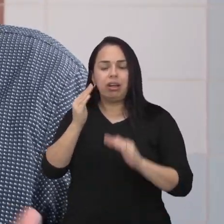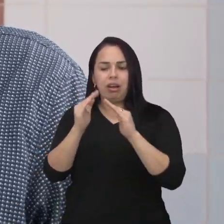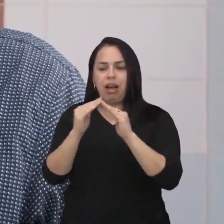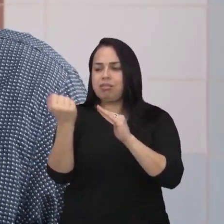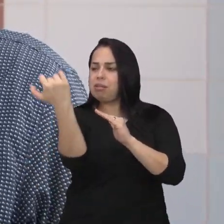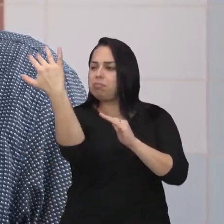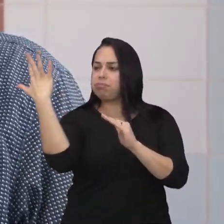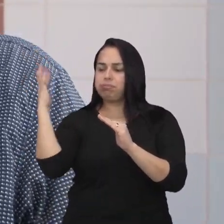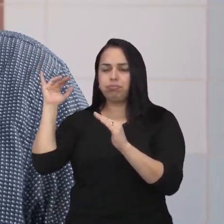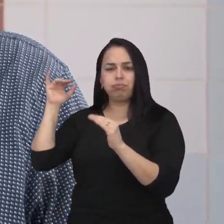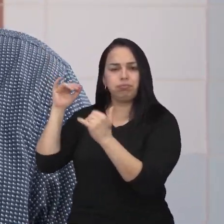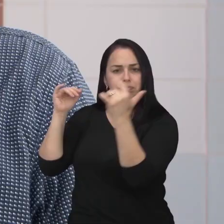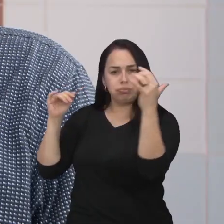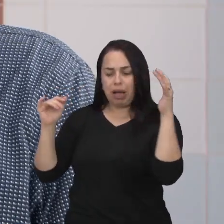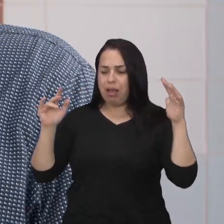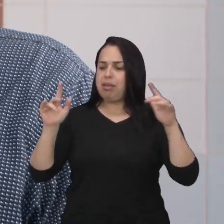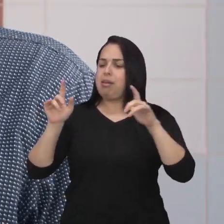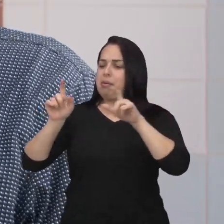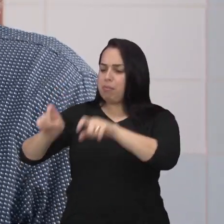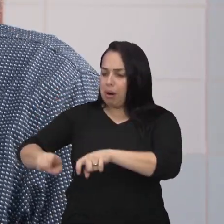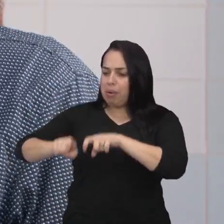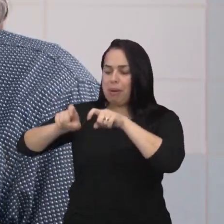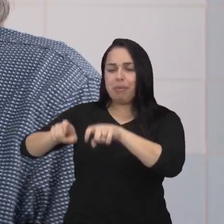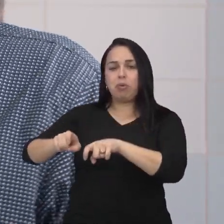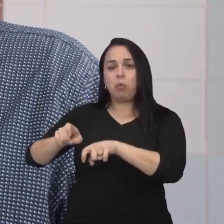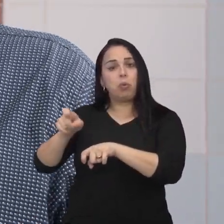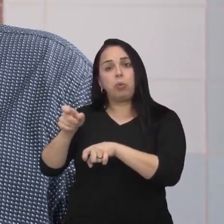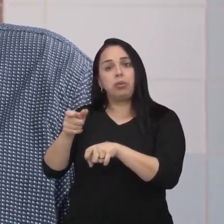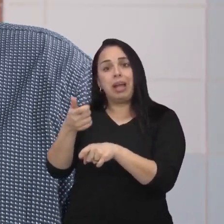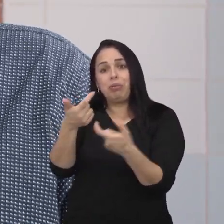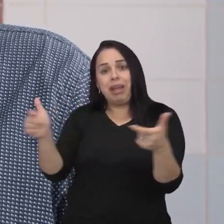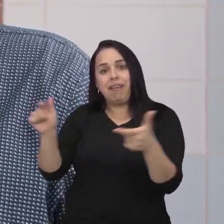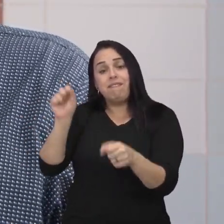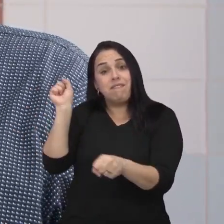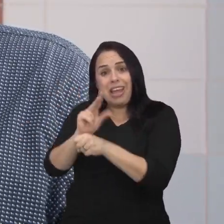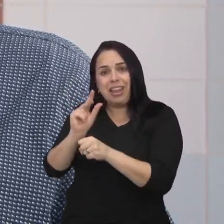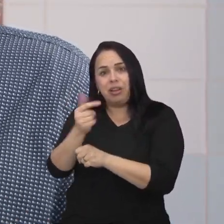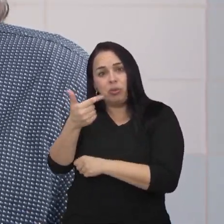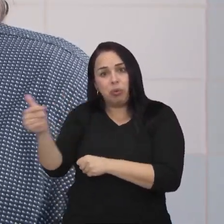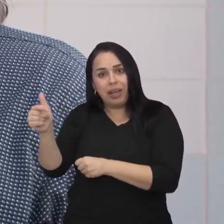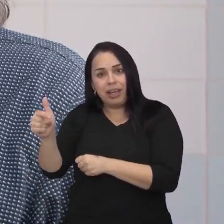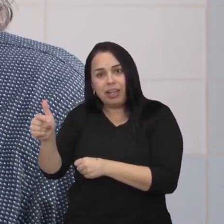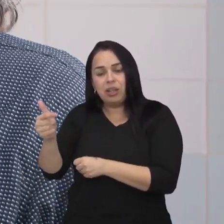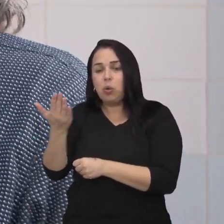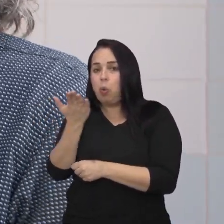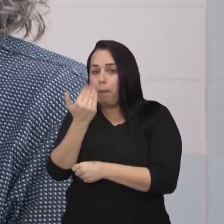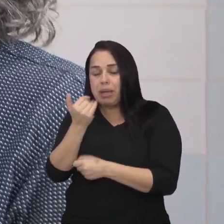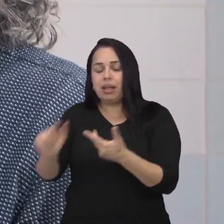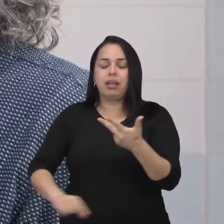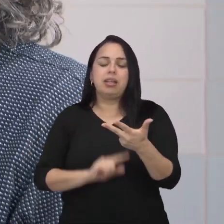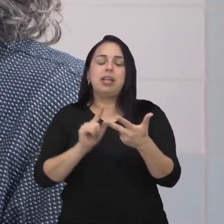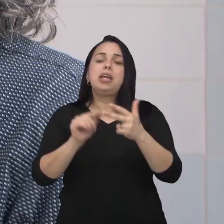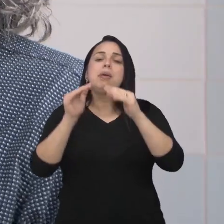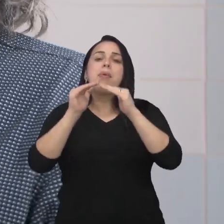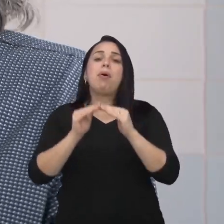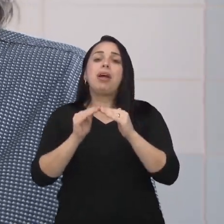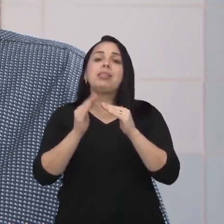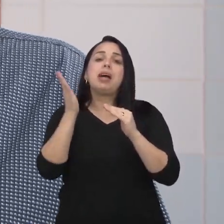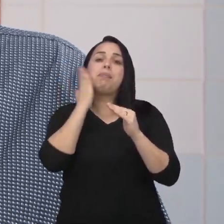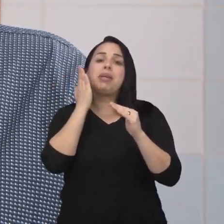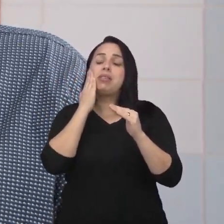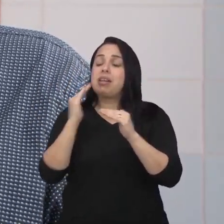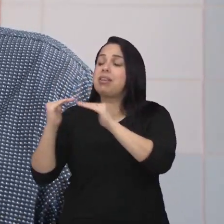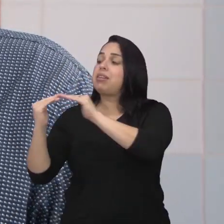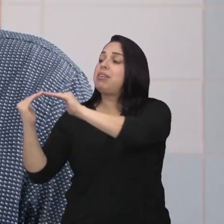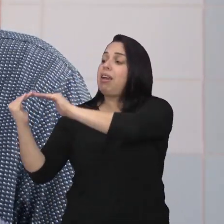com a produção de alimentos sem agrotóxicos e principalmente você morar numa comunidade que você sabe quem são